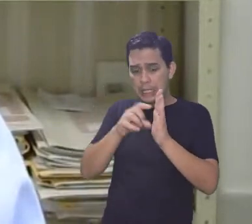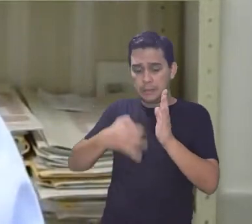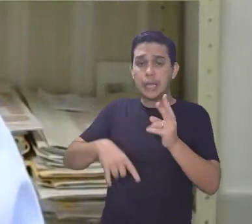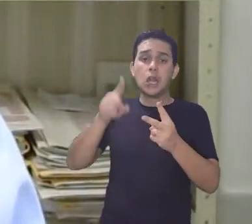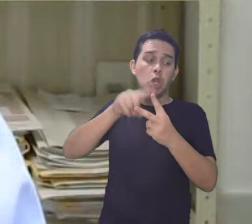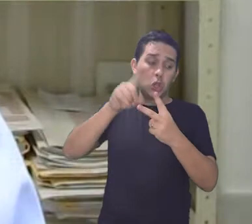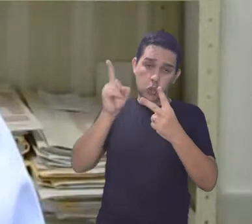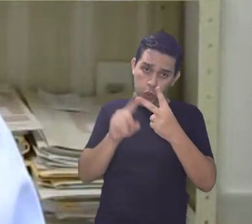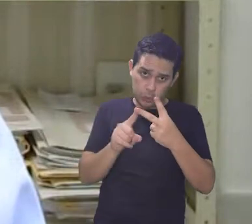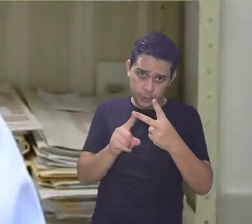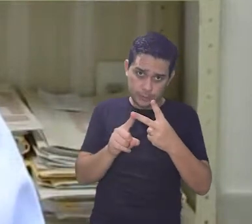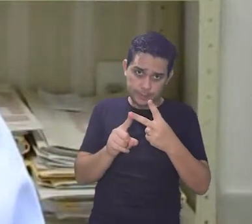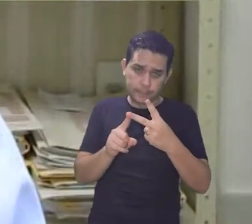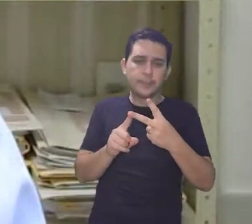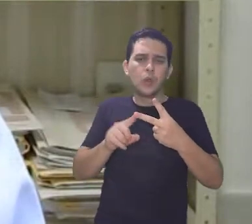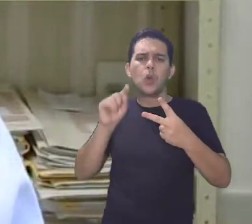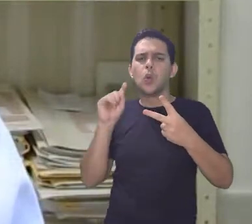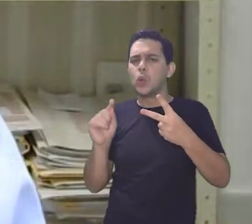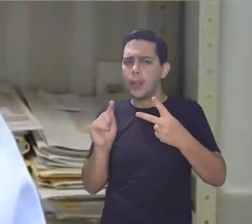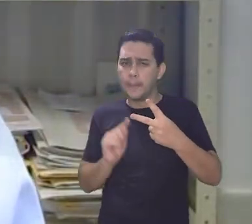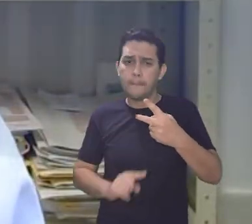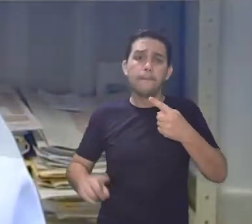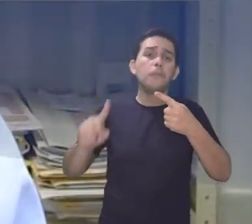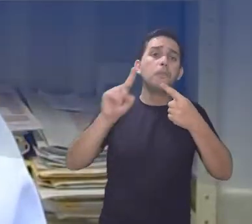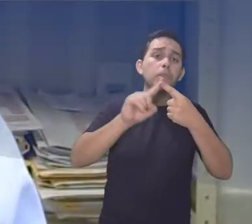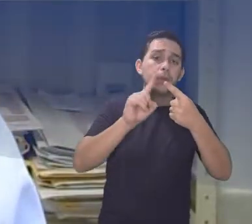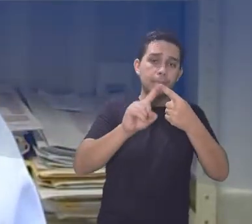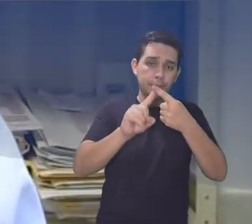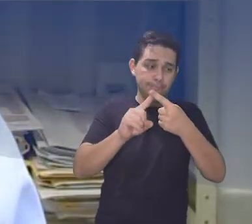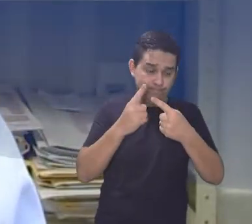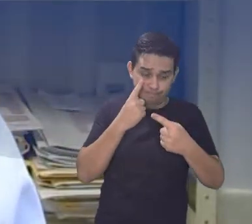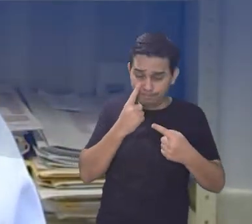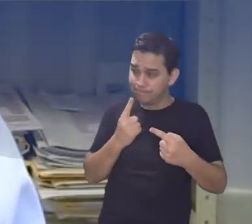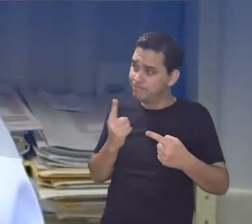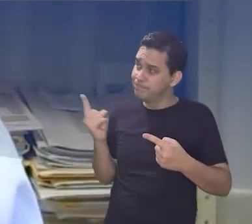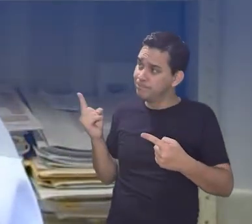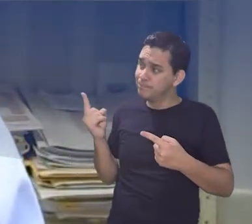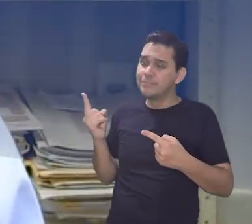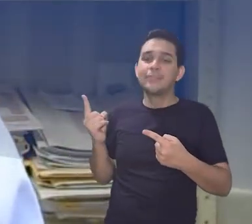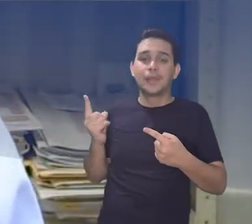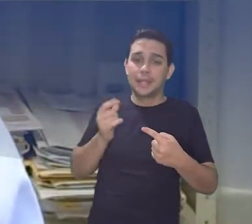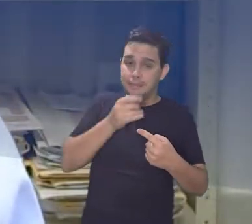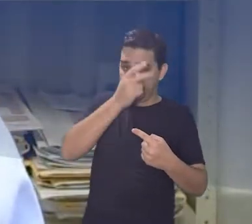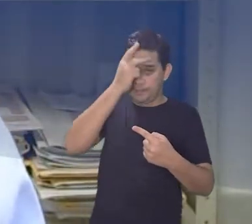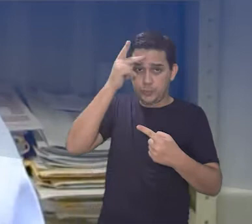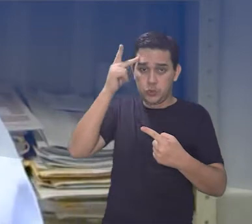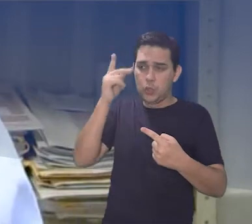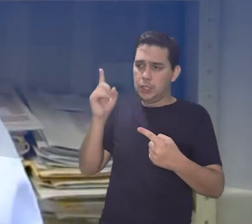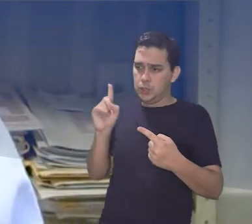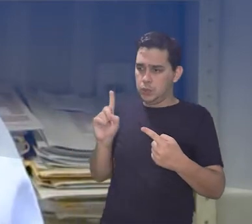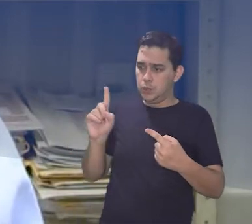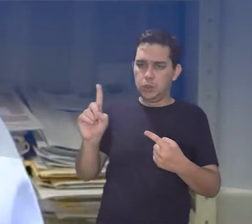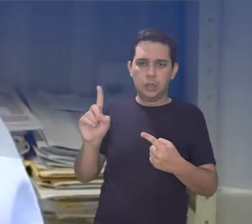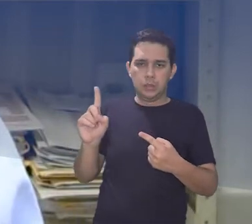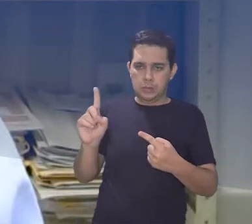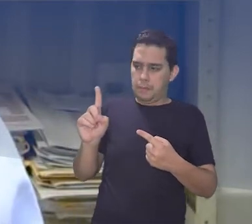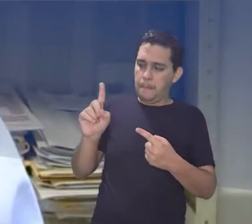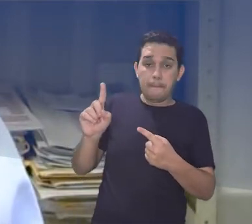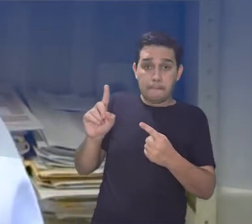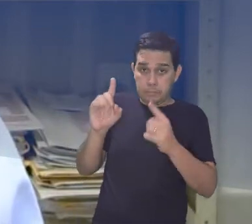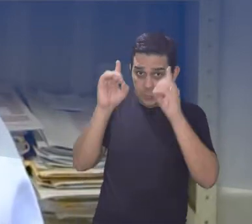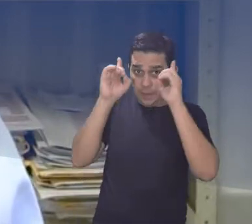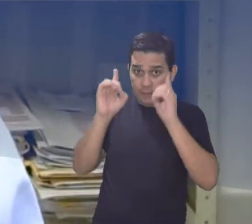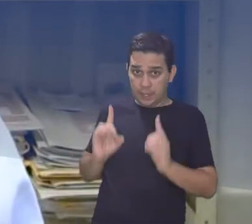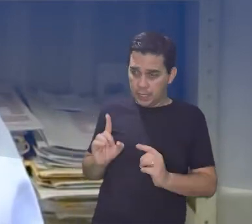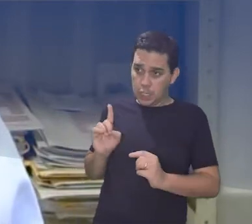disso. O primeiro aspecto, que é o mais conhecido, que é o atendimento imediato, ou seja, esses segmentos populacionais tidos